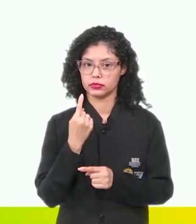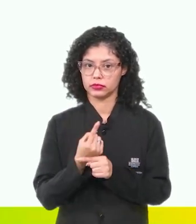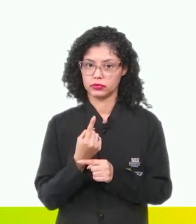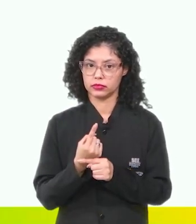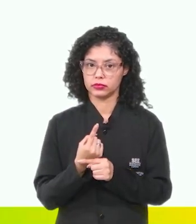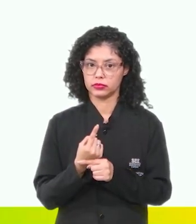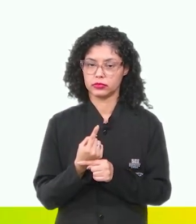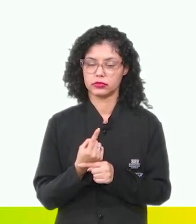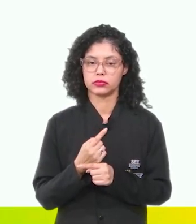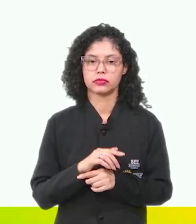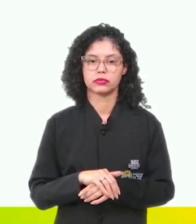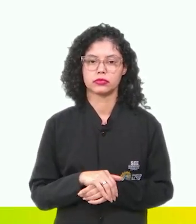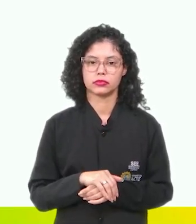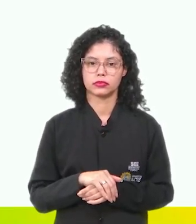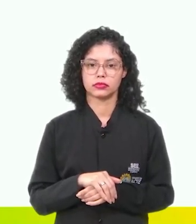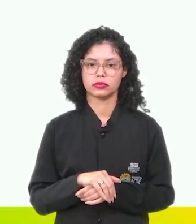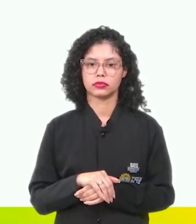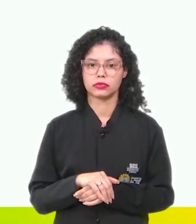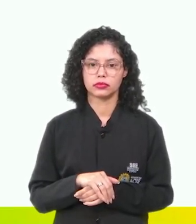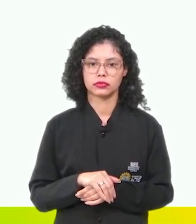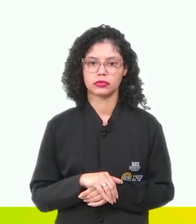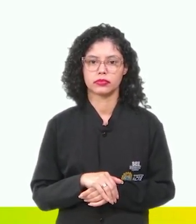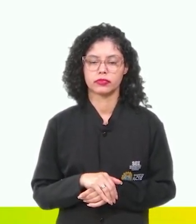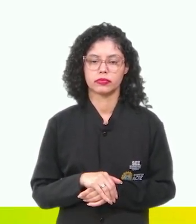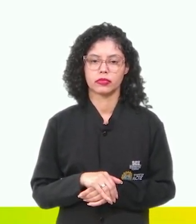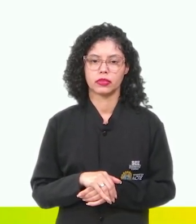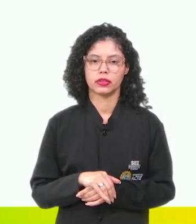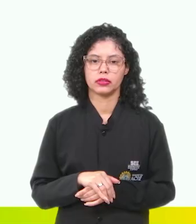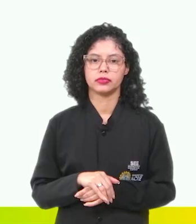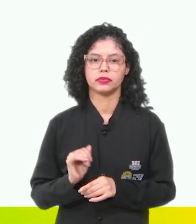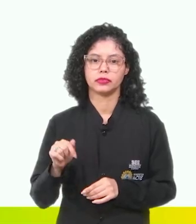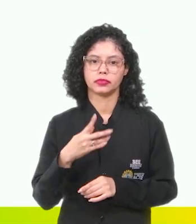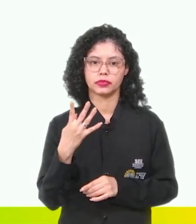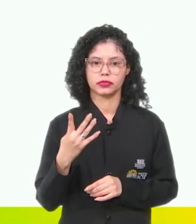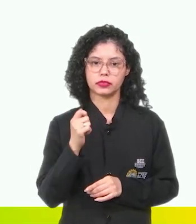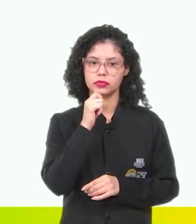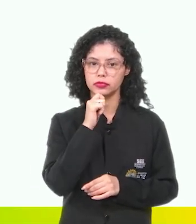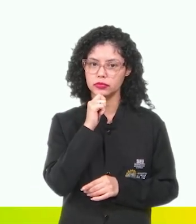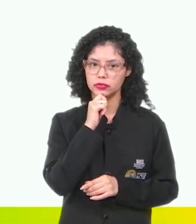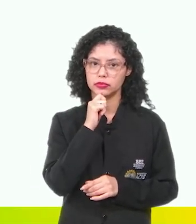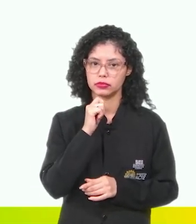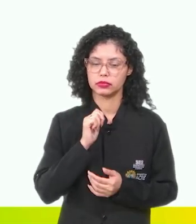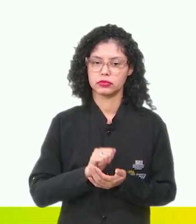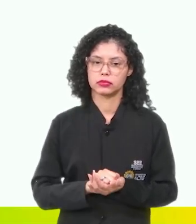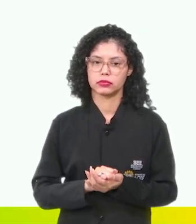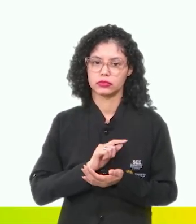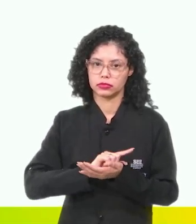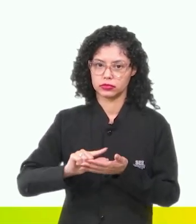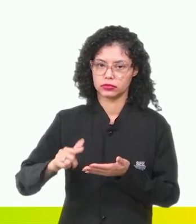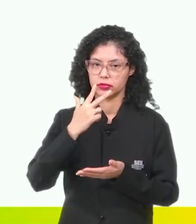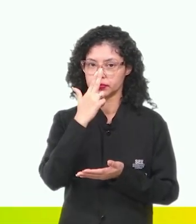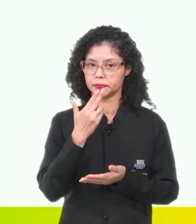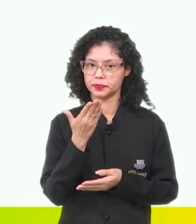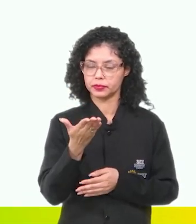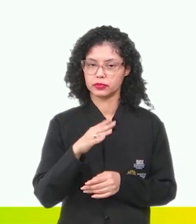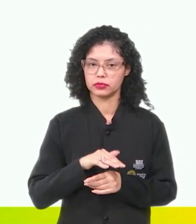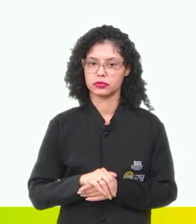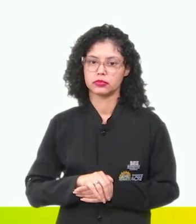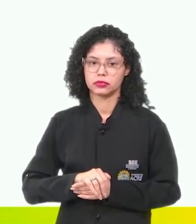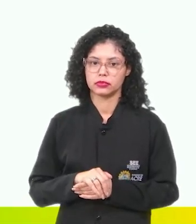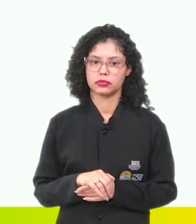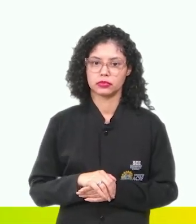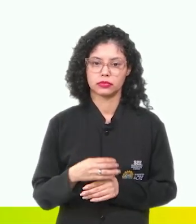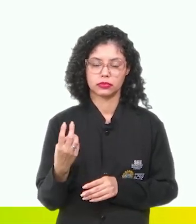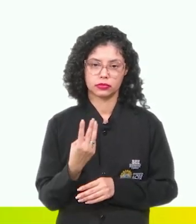Ótimo. E aqui? Quantas lisas está aparecendo para você? 3,